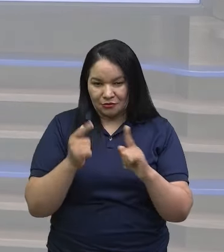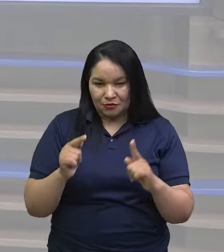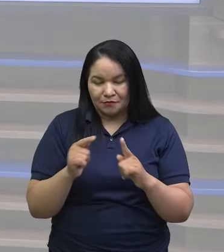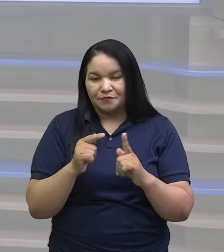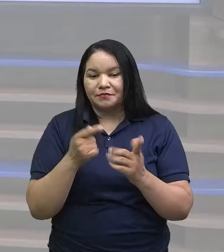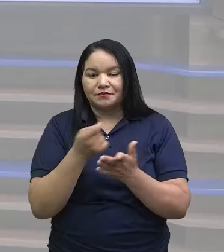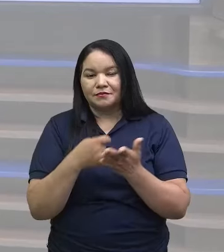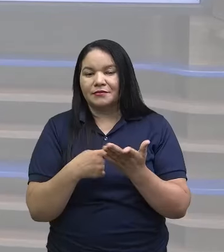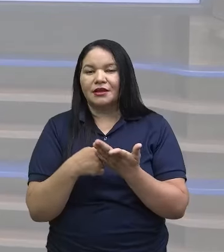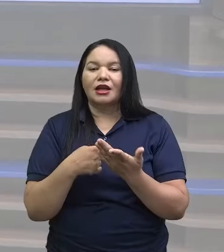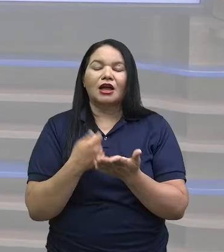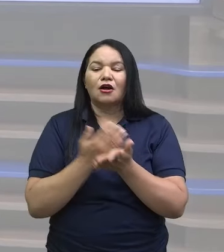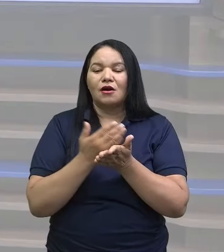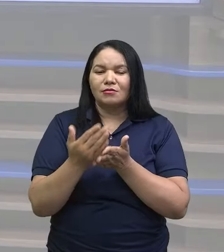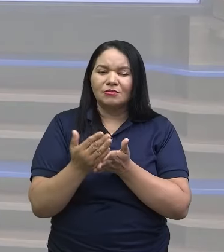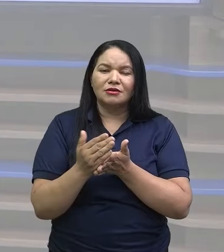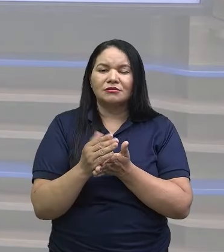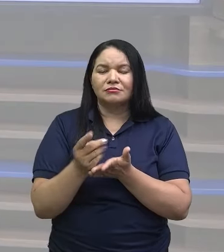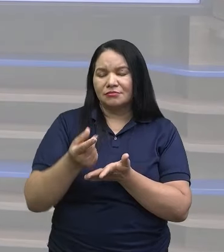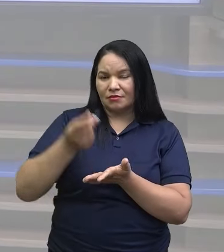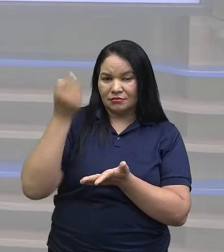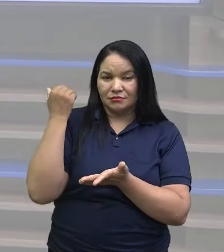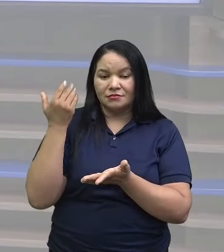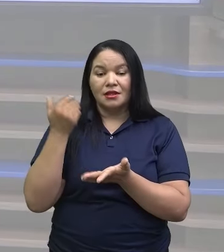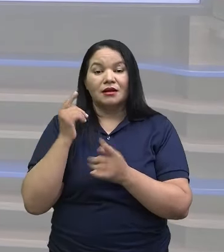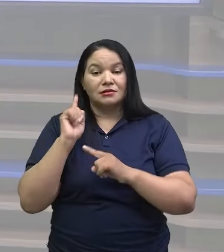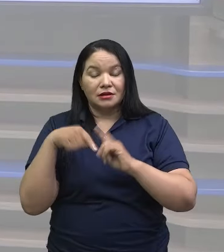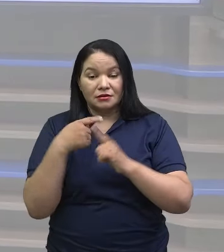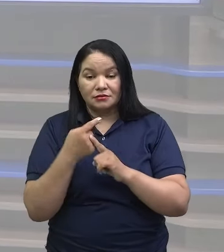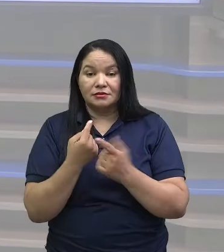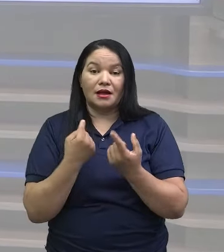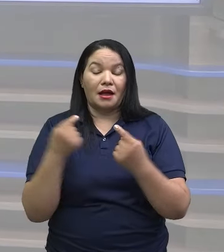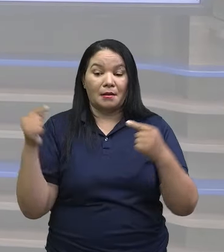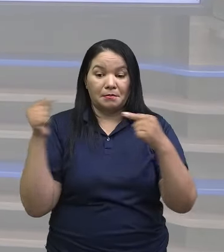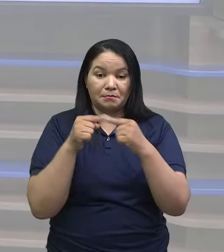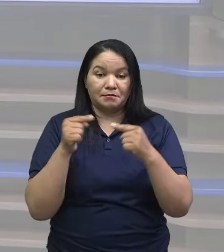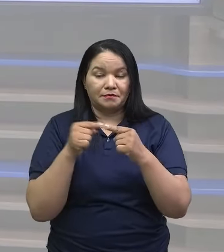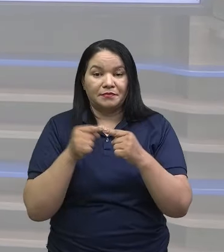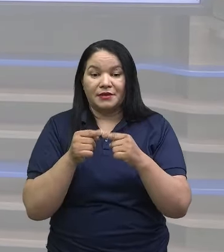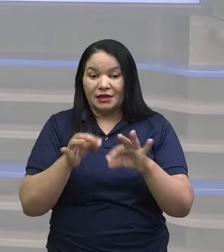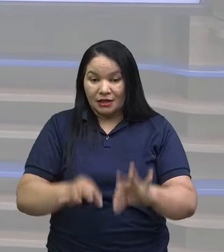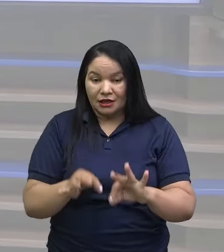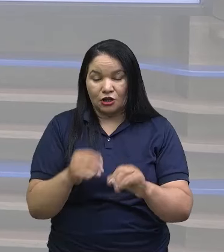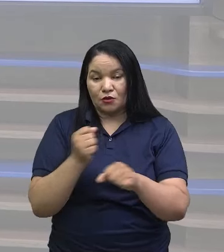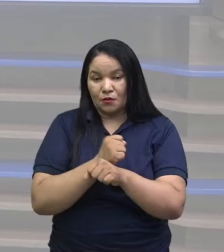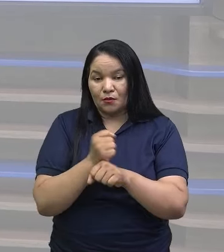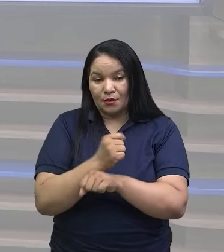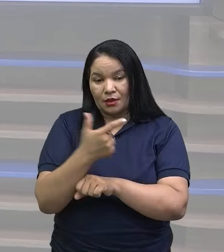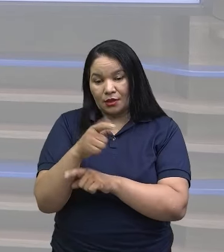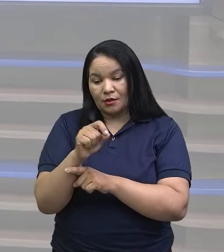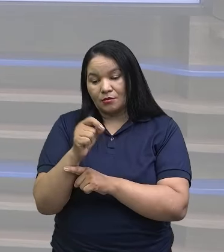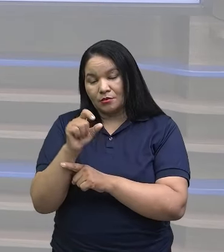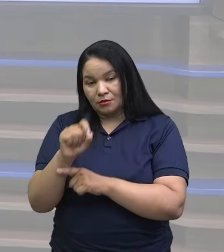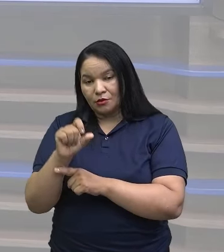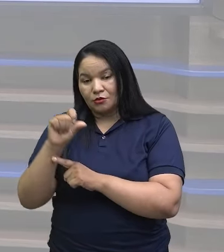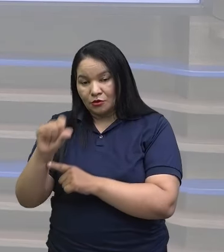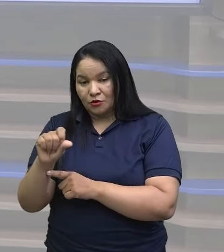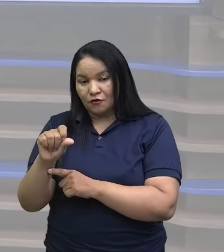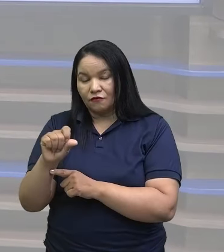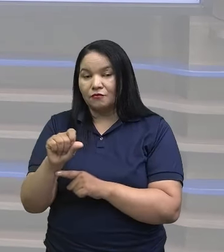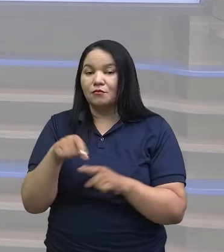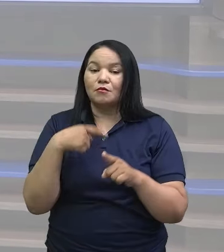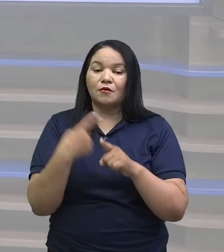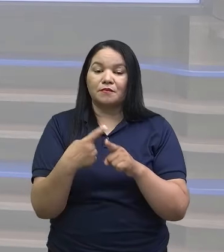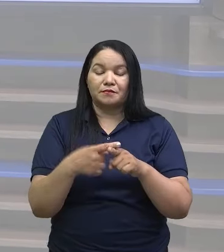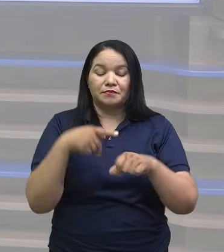1900 e bolinha, e aí ele só foi, de fato, colocado em prática em 2009, né? Quando os